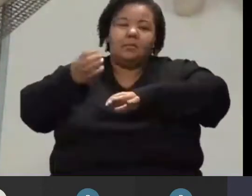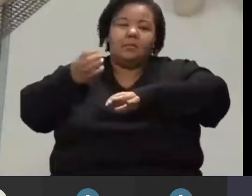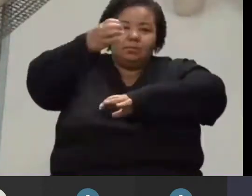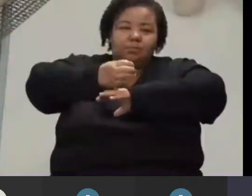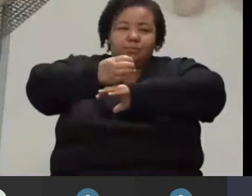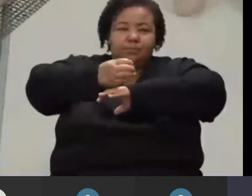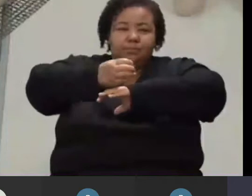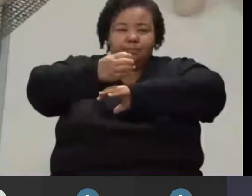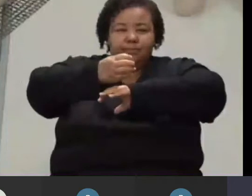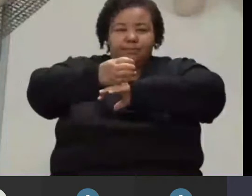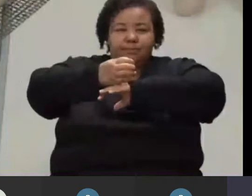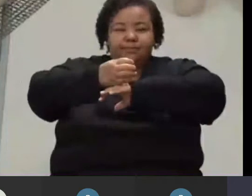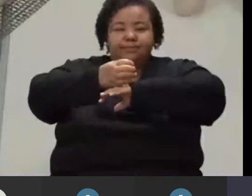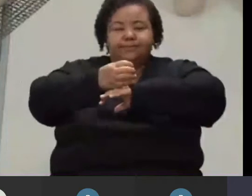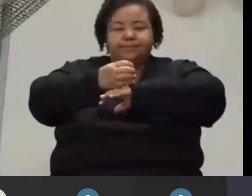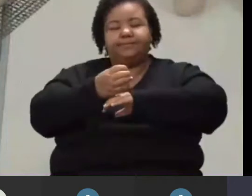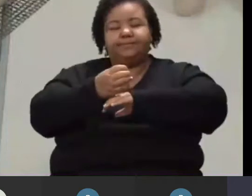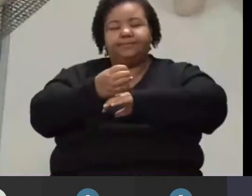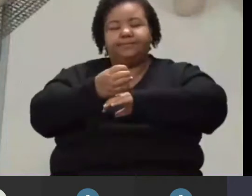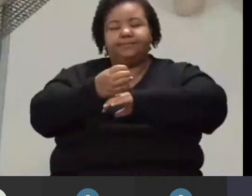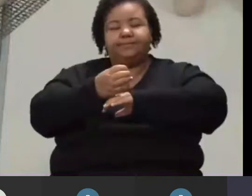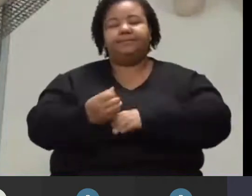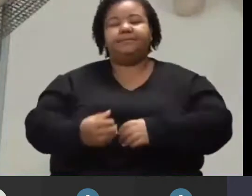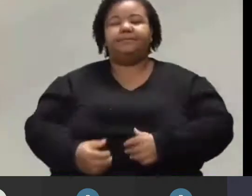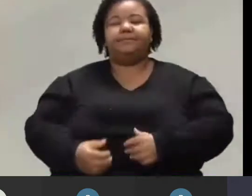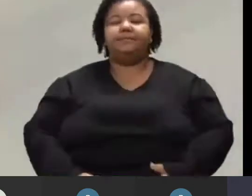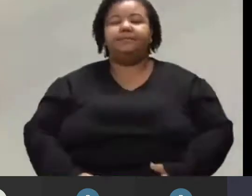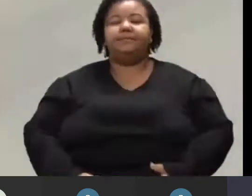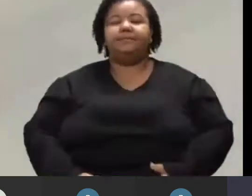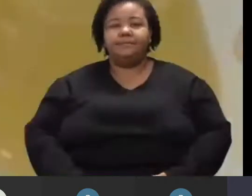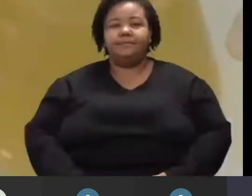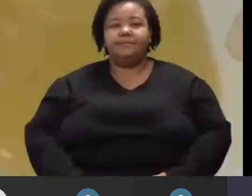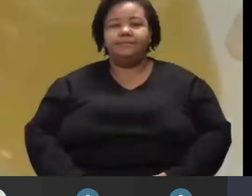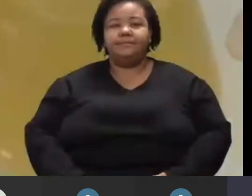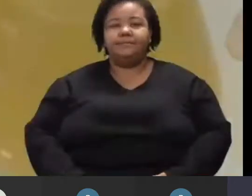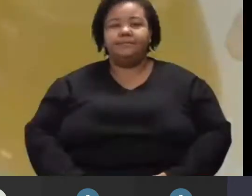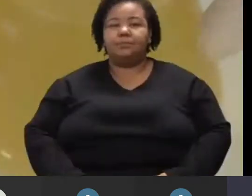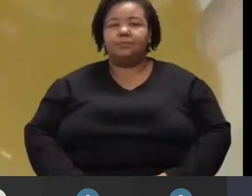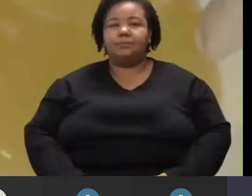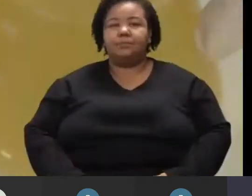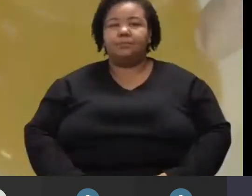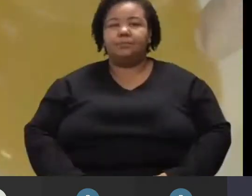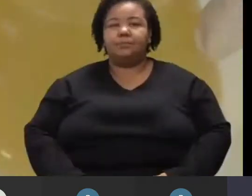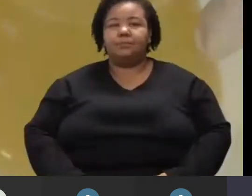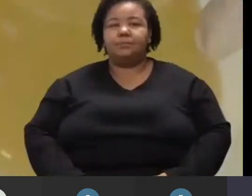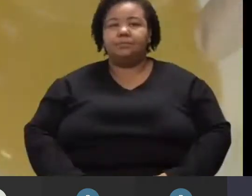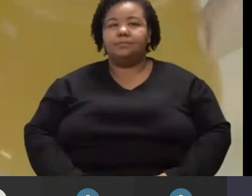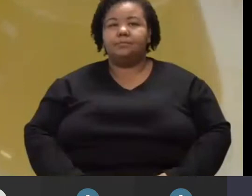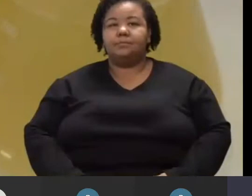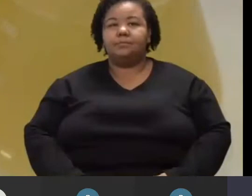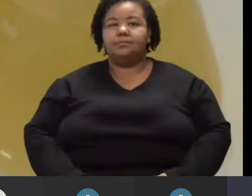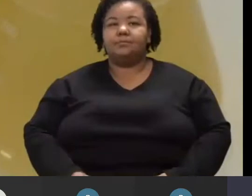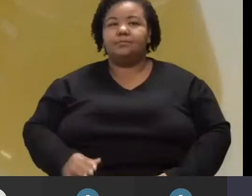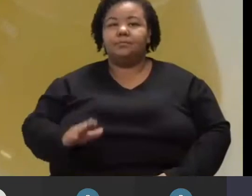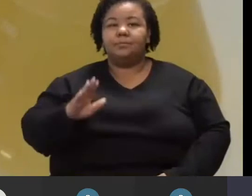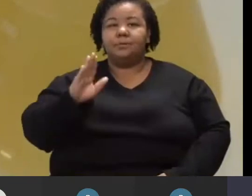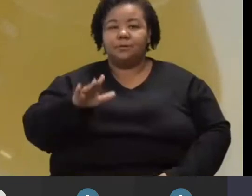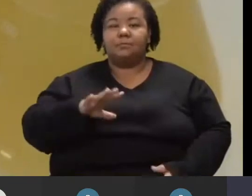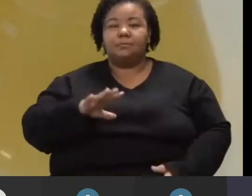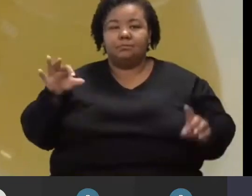Erlenmeyer com o seu meio em cima e vai deixar ali no bico para realizar a fervura. E aí nós temos o